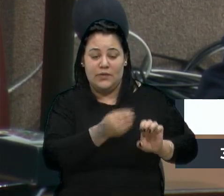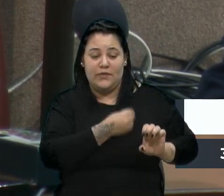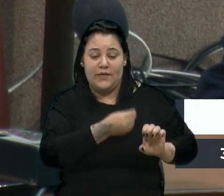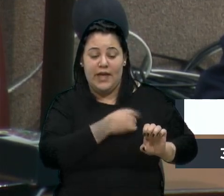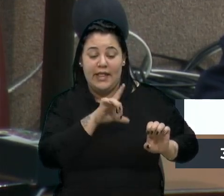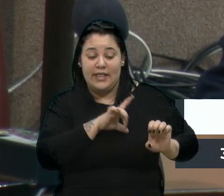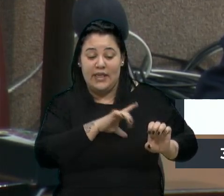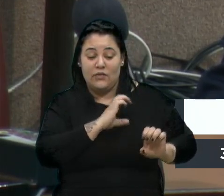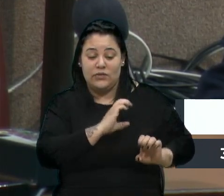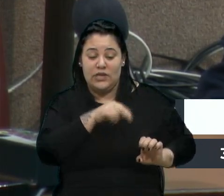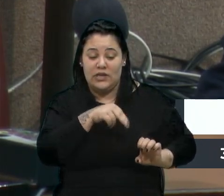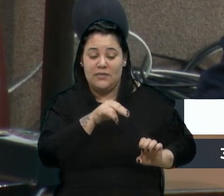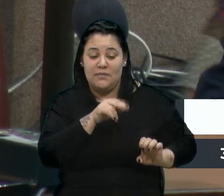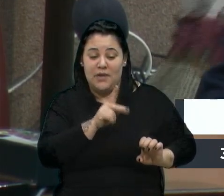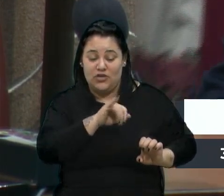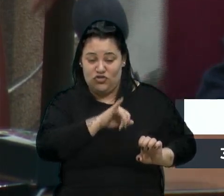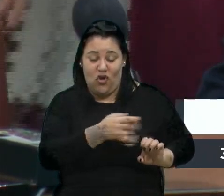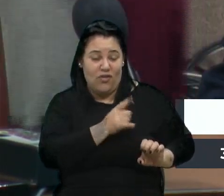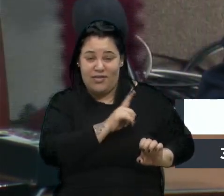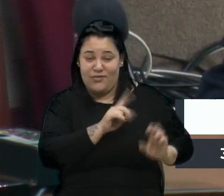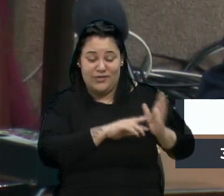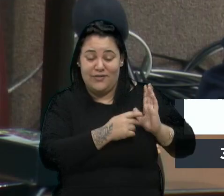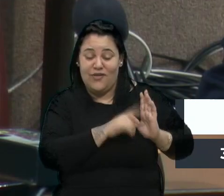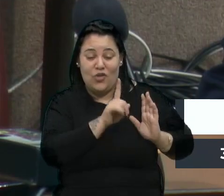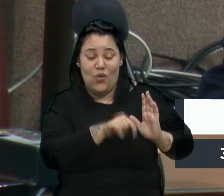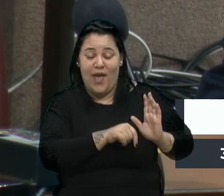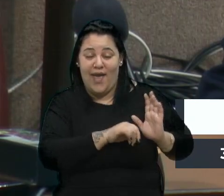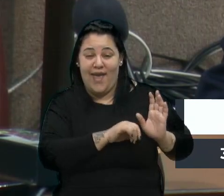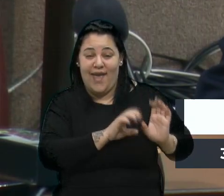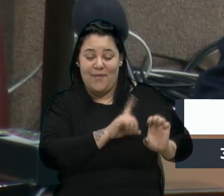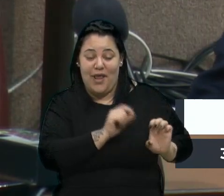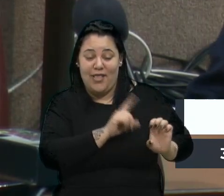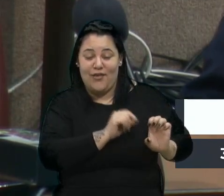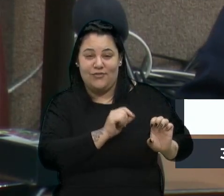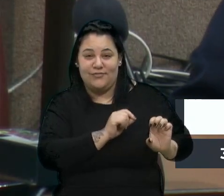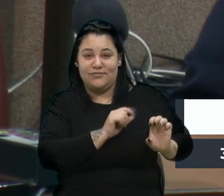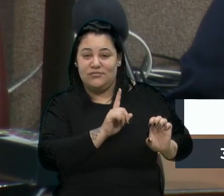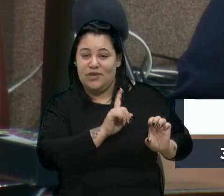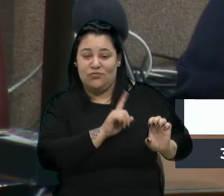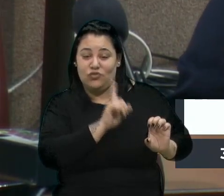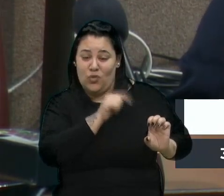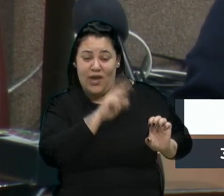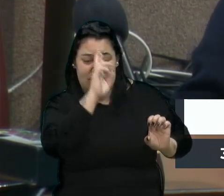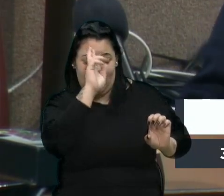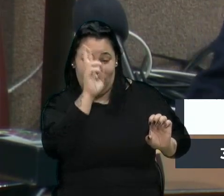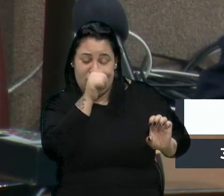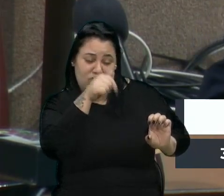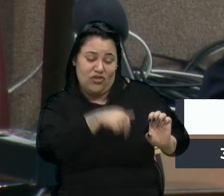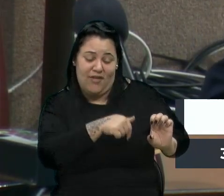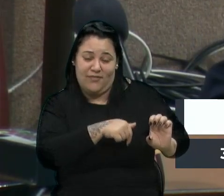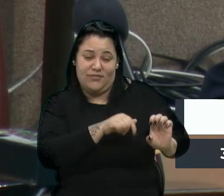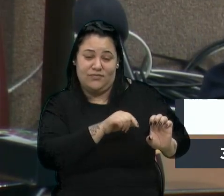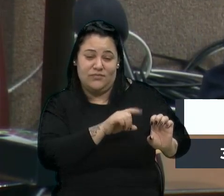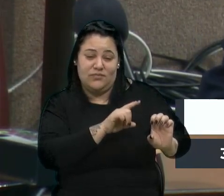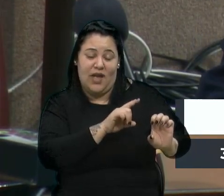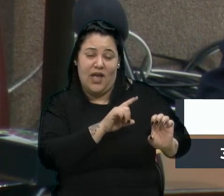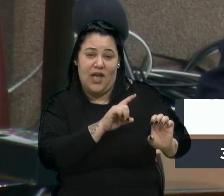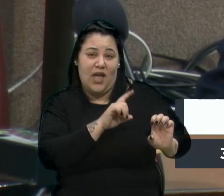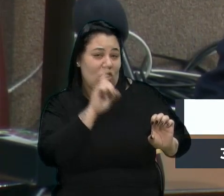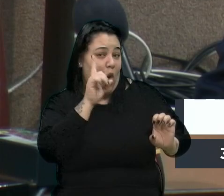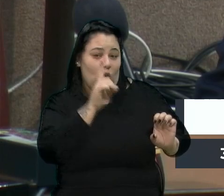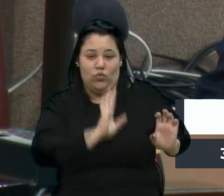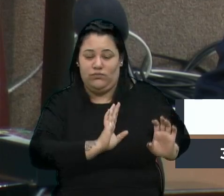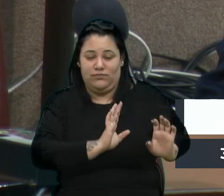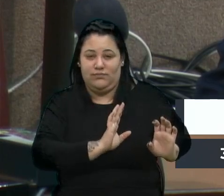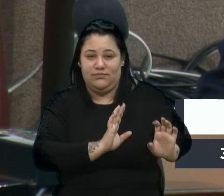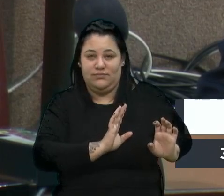você é empresário. Ter um CNPJ é você ser dono de um negócio. Quem é dono de um negócio,